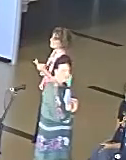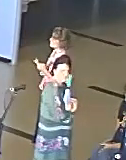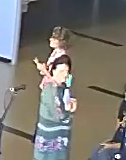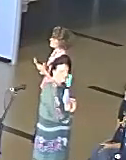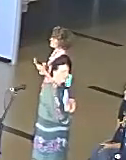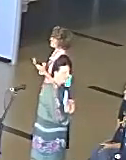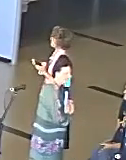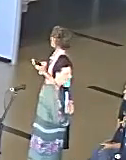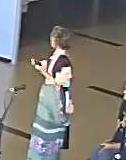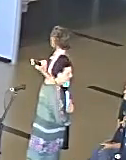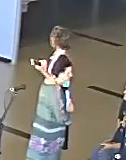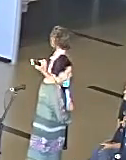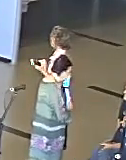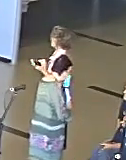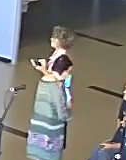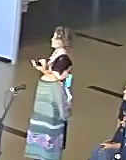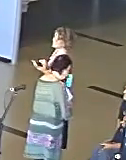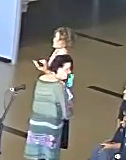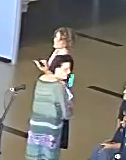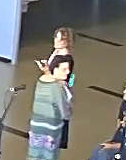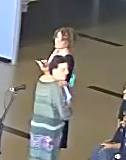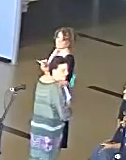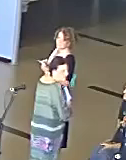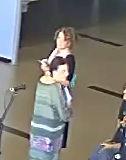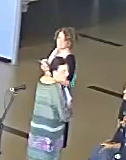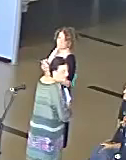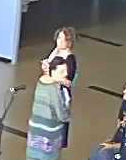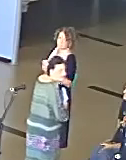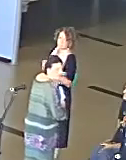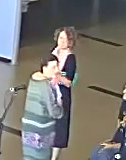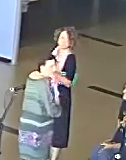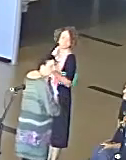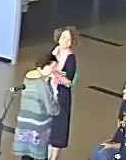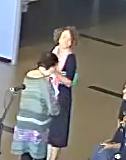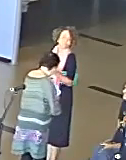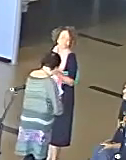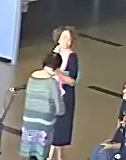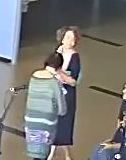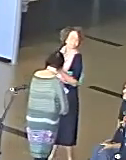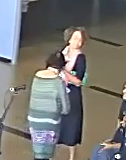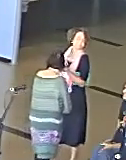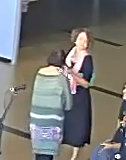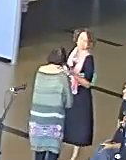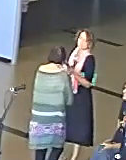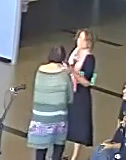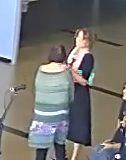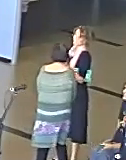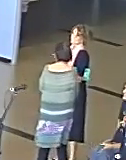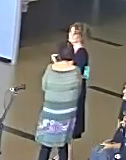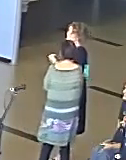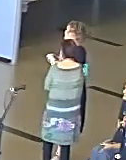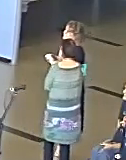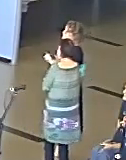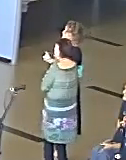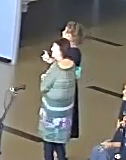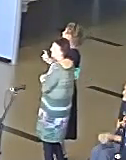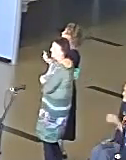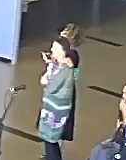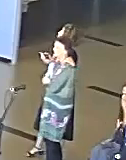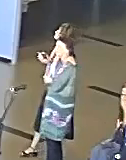adaptado mas a realidade que a gente vive é muito grande esses dias eu tive com a Cátia Ferraz que é conhecida de todos